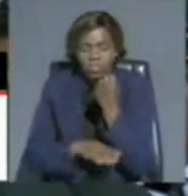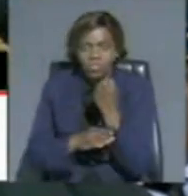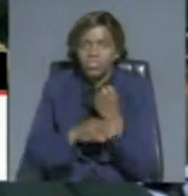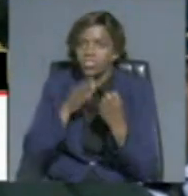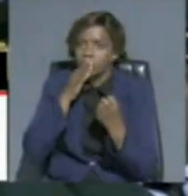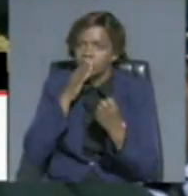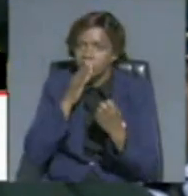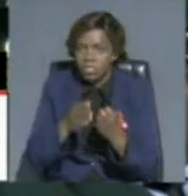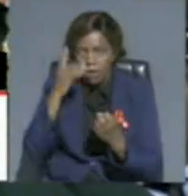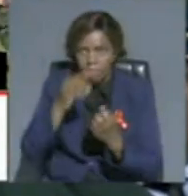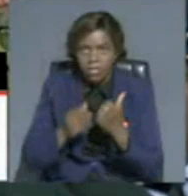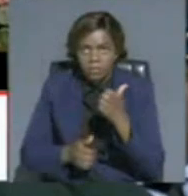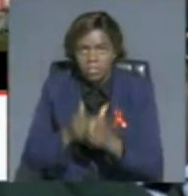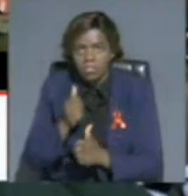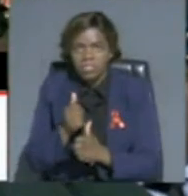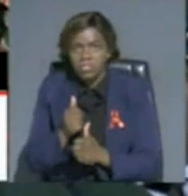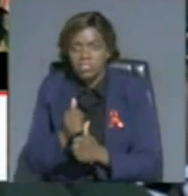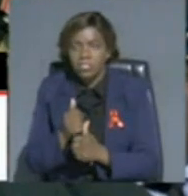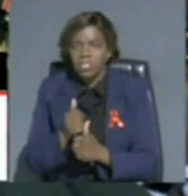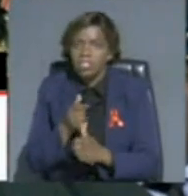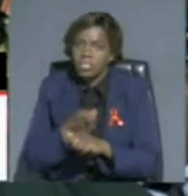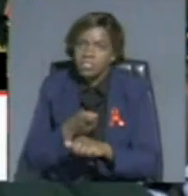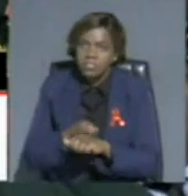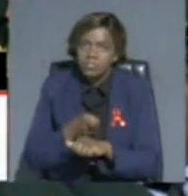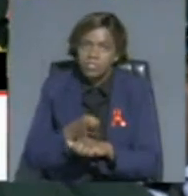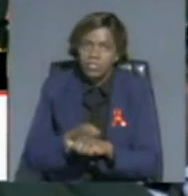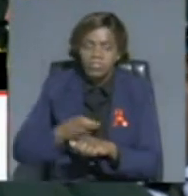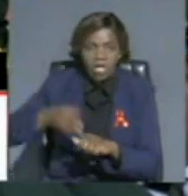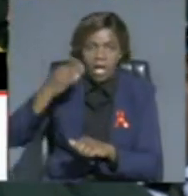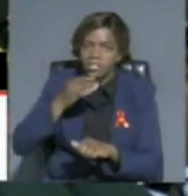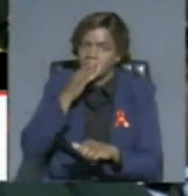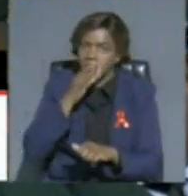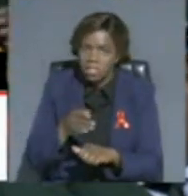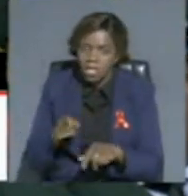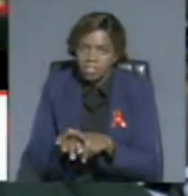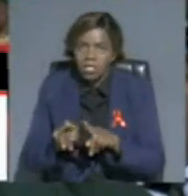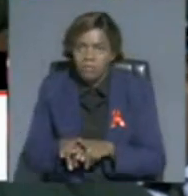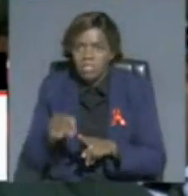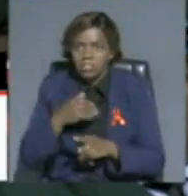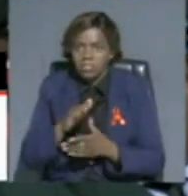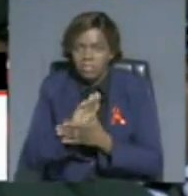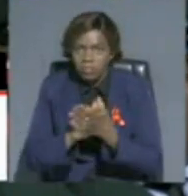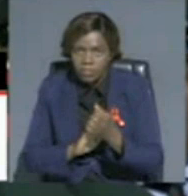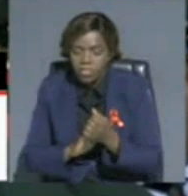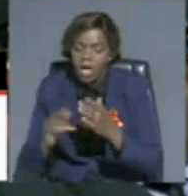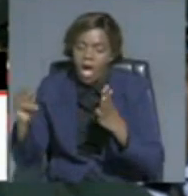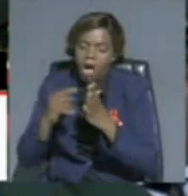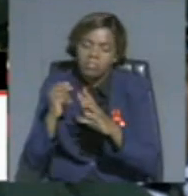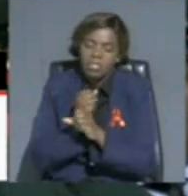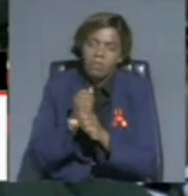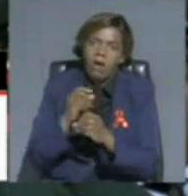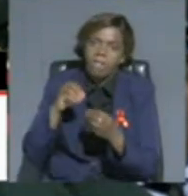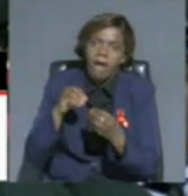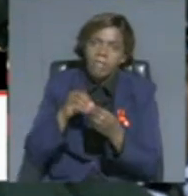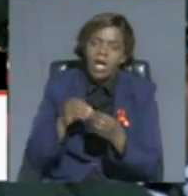na superação dos constrangimentos e fé na missão, cujo ponto mais